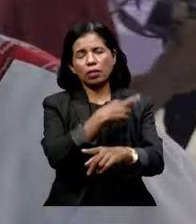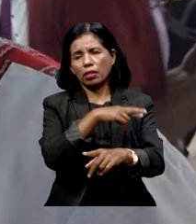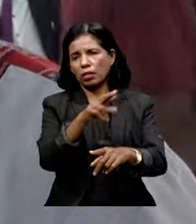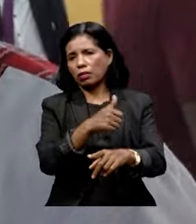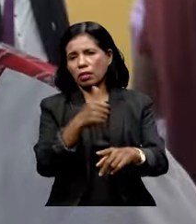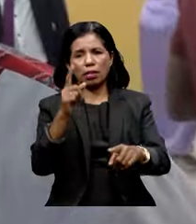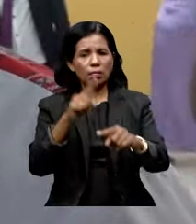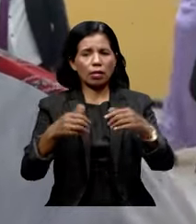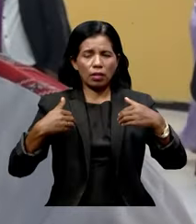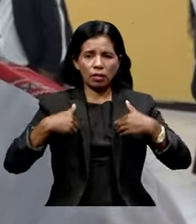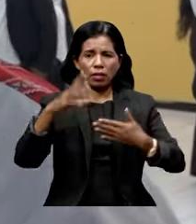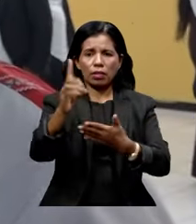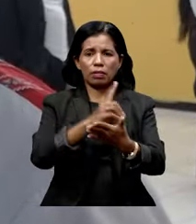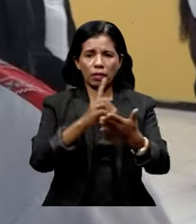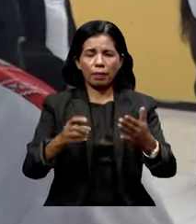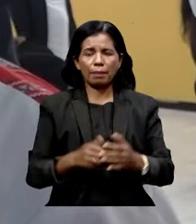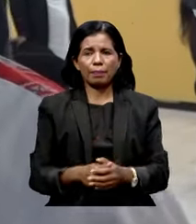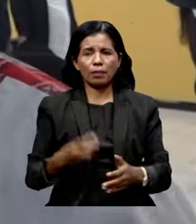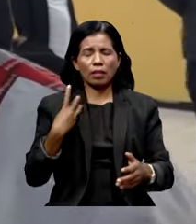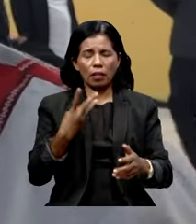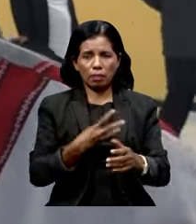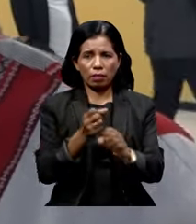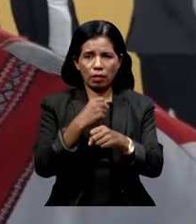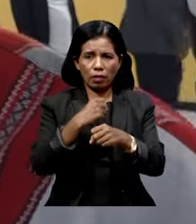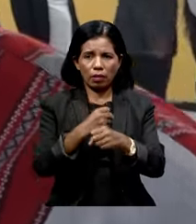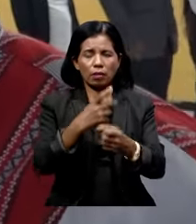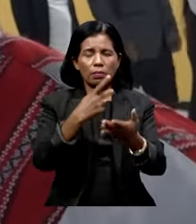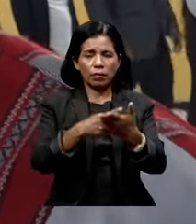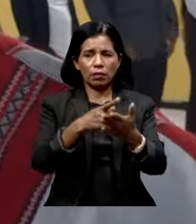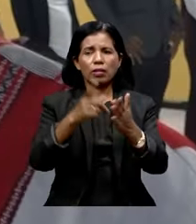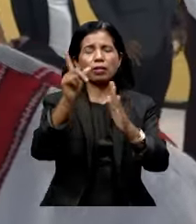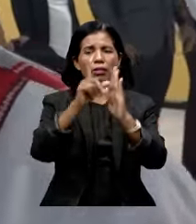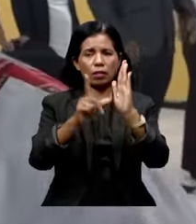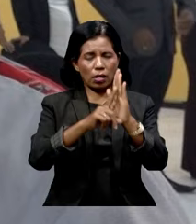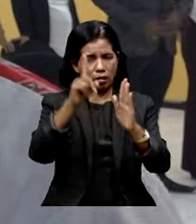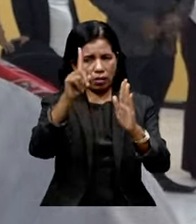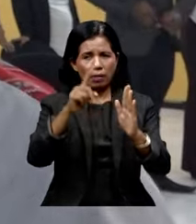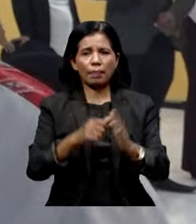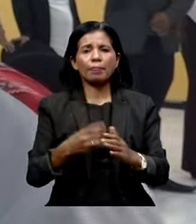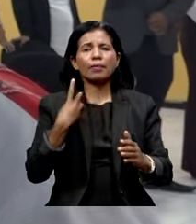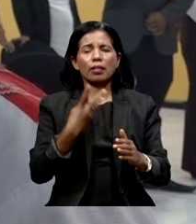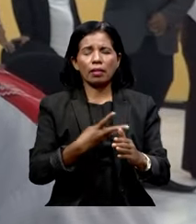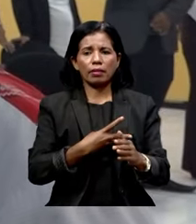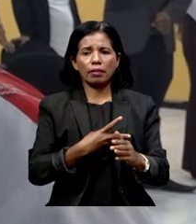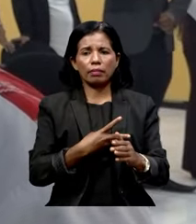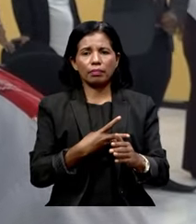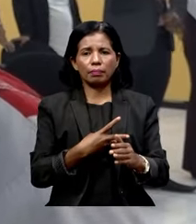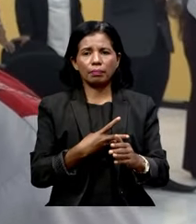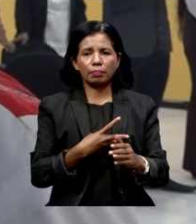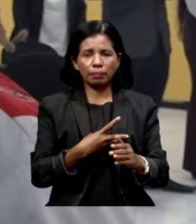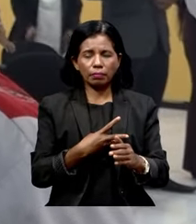famoso discriminação. Foi ainda dado a submissão projeto de lei ida. Kita halo